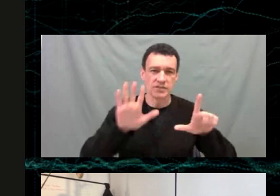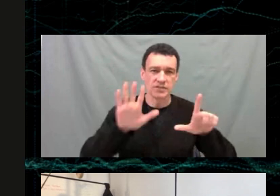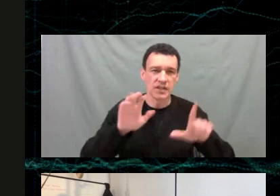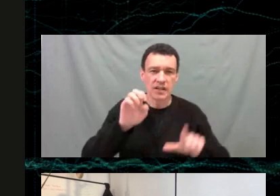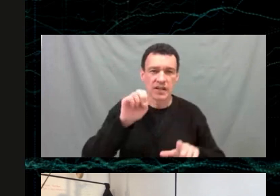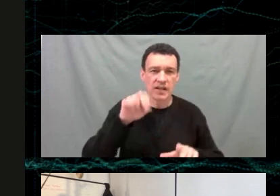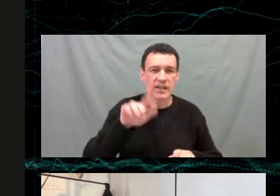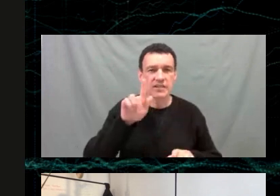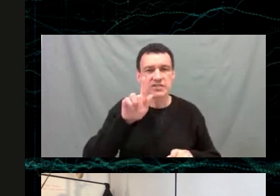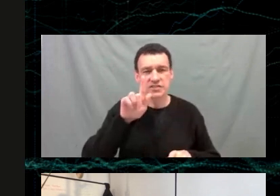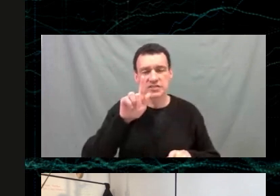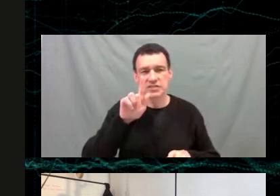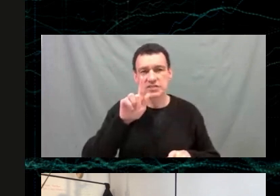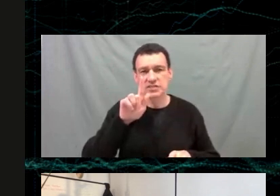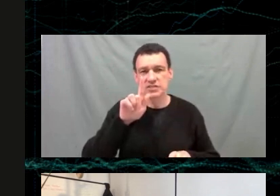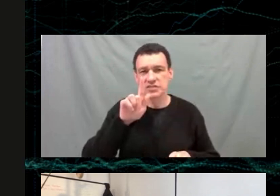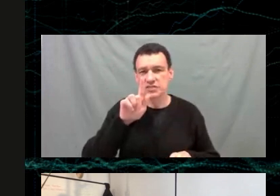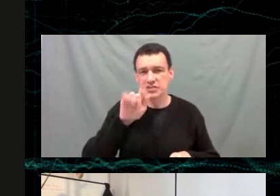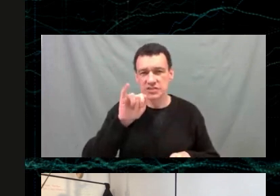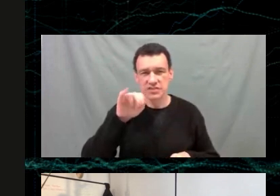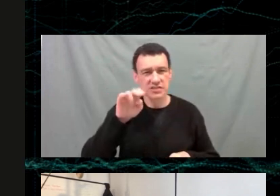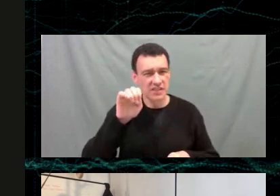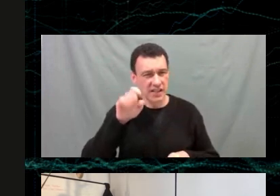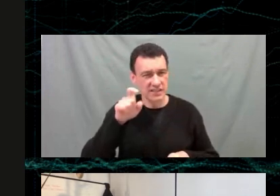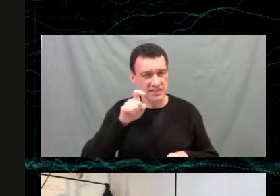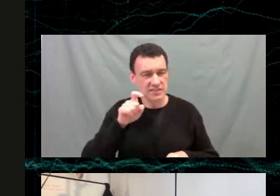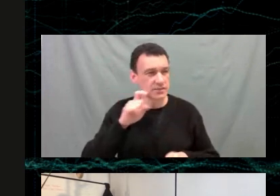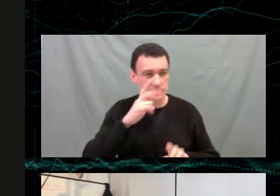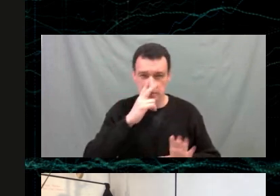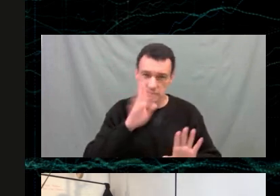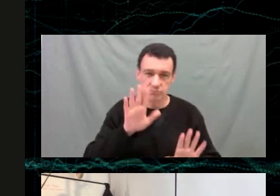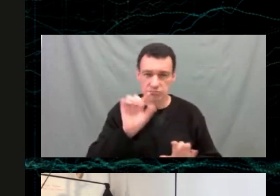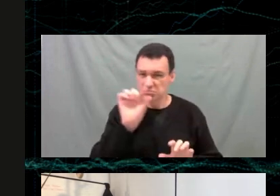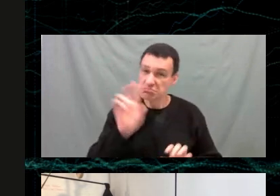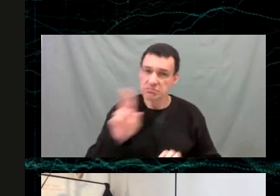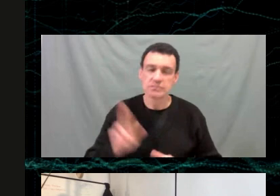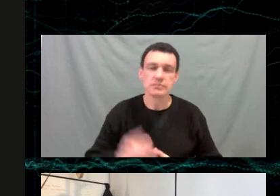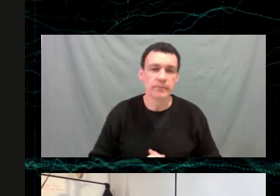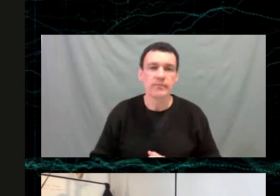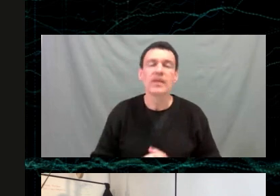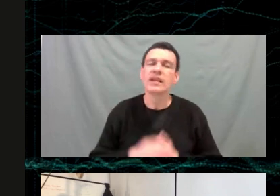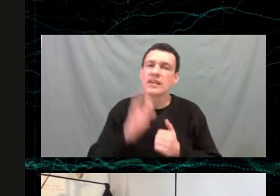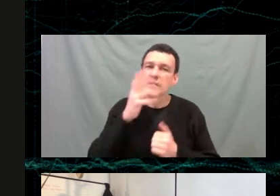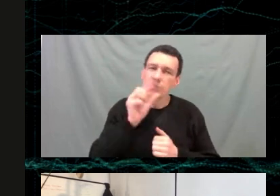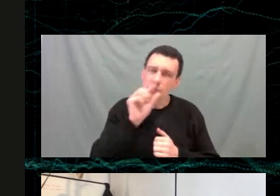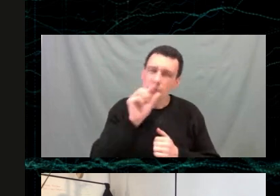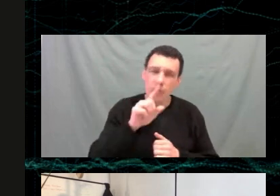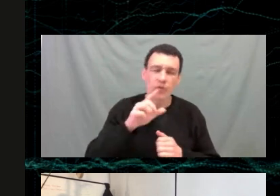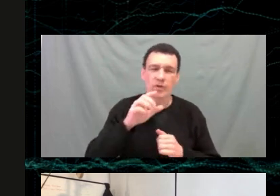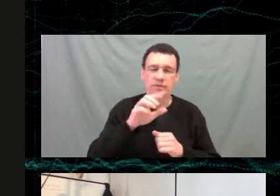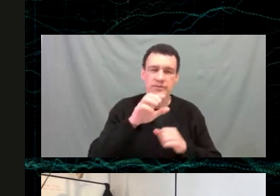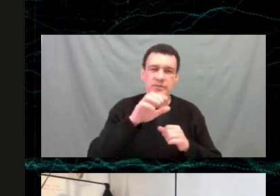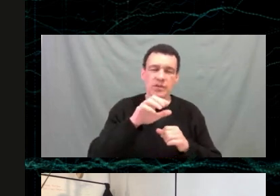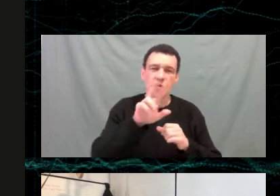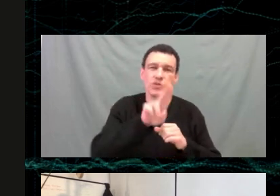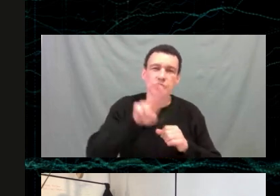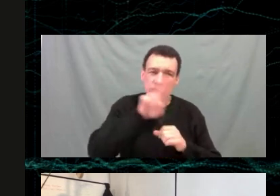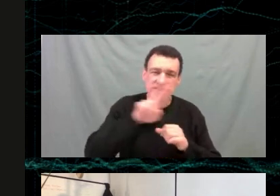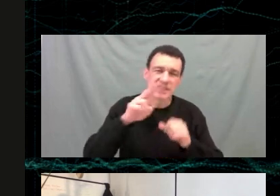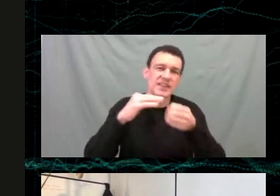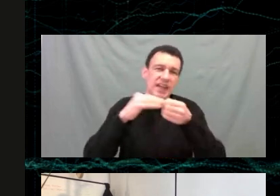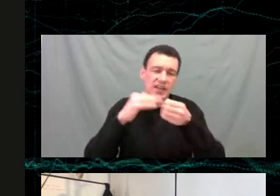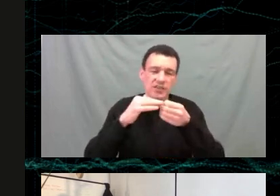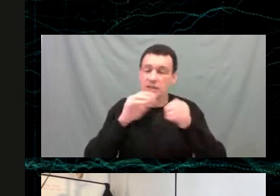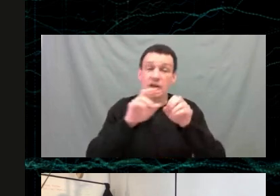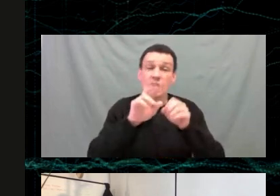em qual ambiente ele está. Demora um pouquinho para o user data subir, então vamos dar uma olhadinha para ver o que está acontecendo. Ainda a